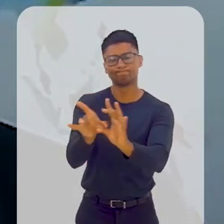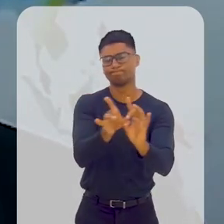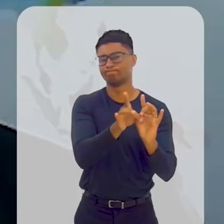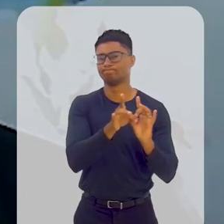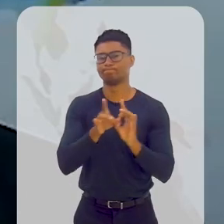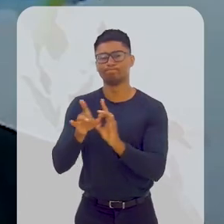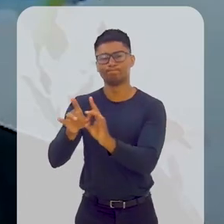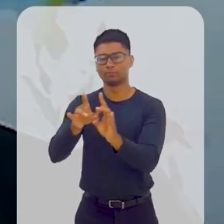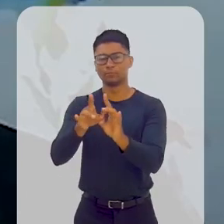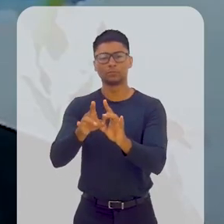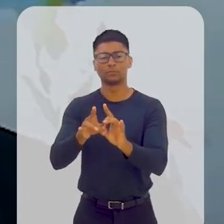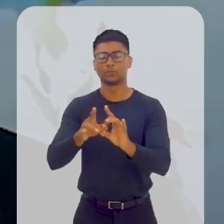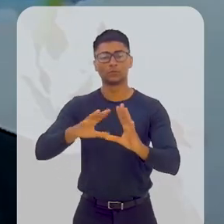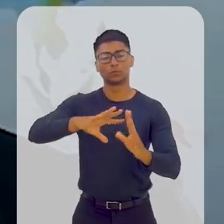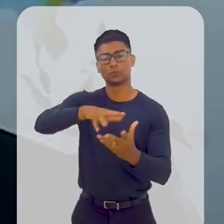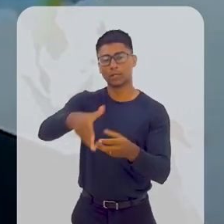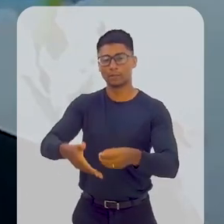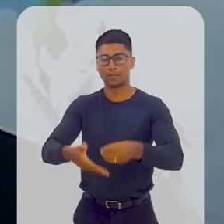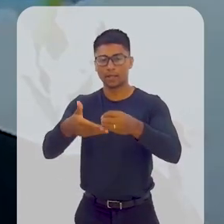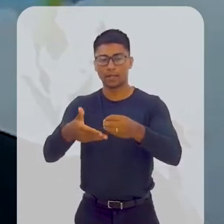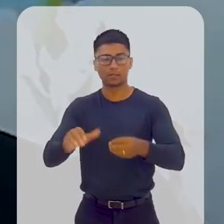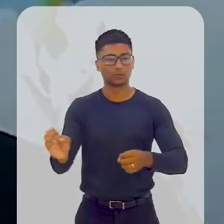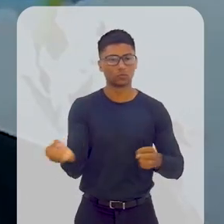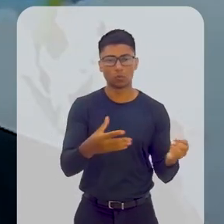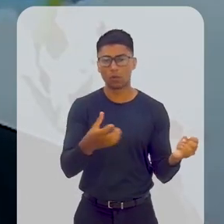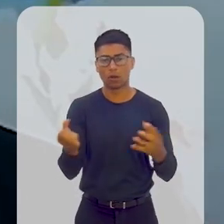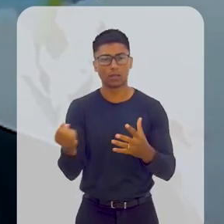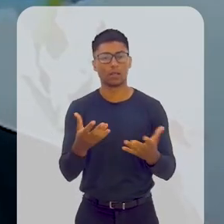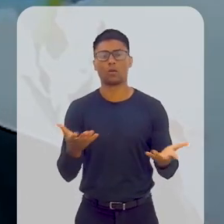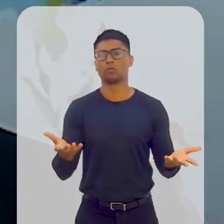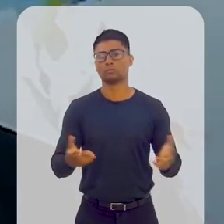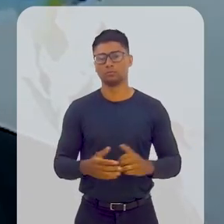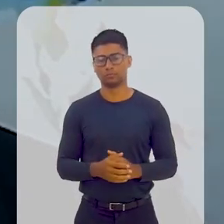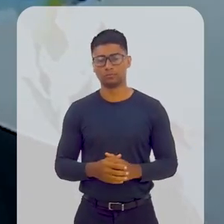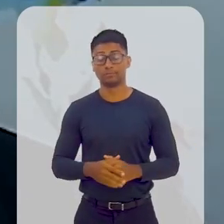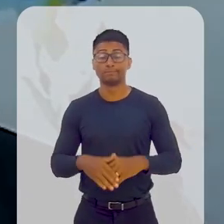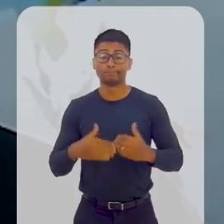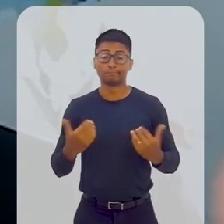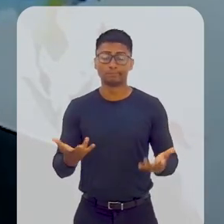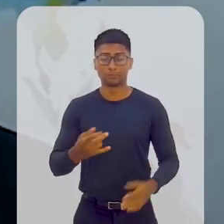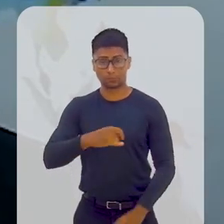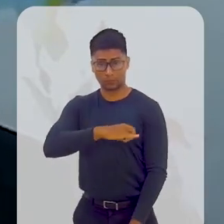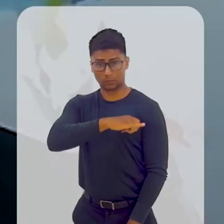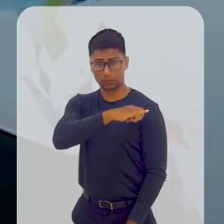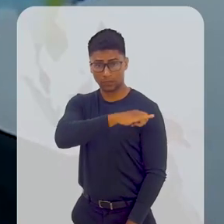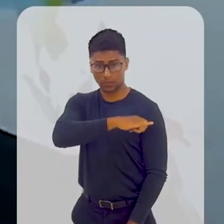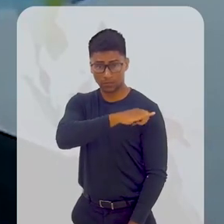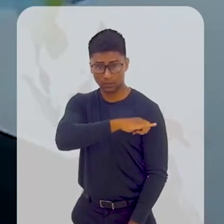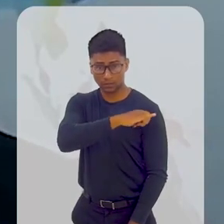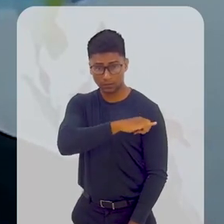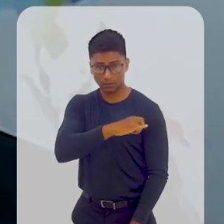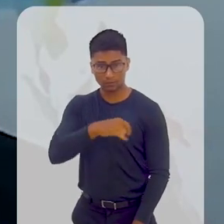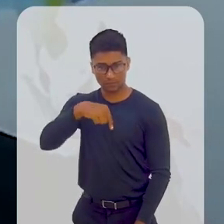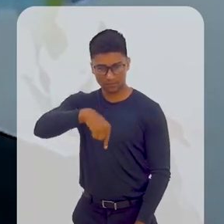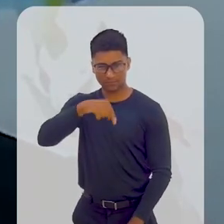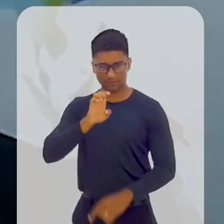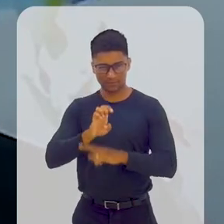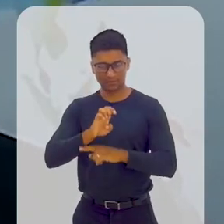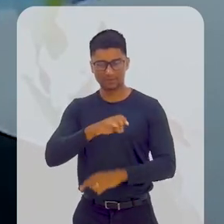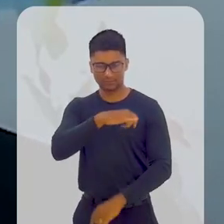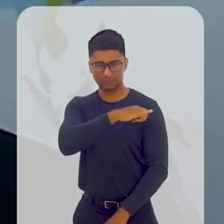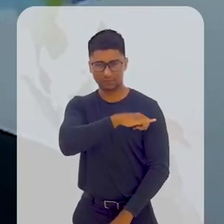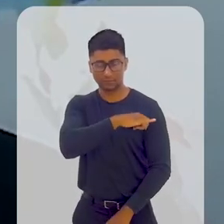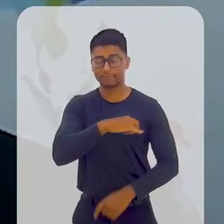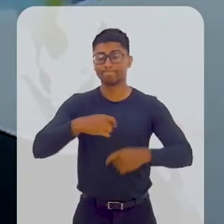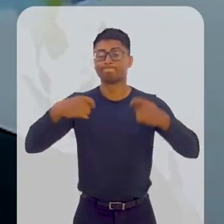né, com a sustentabilidade e inovação. Então, o Rio de Janeiro, nosso querido Estado do Rio de